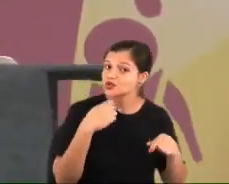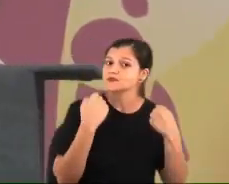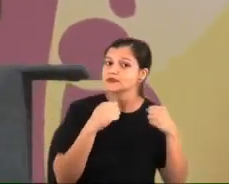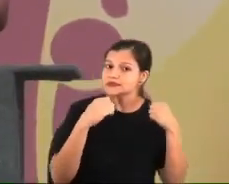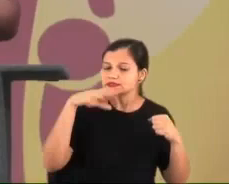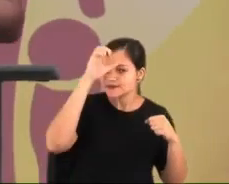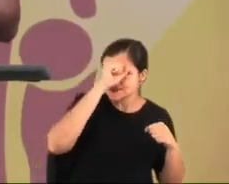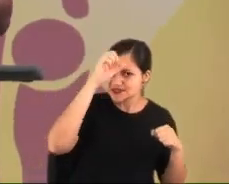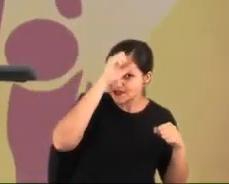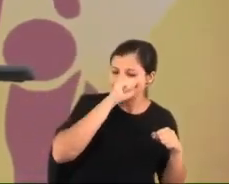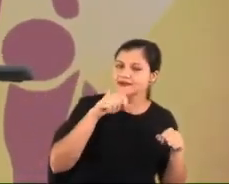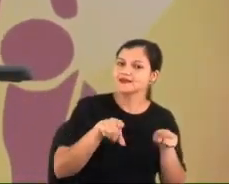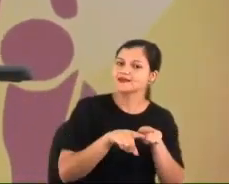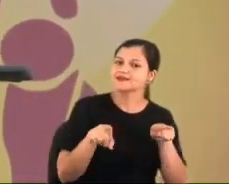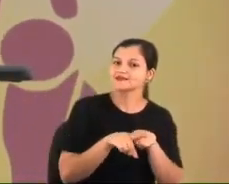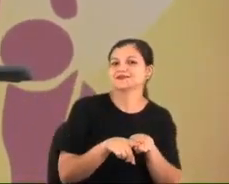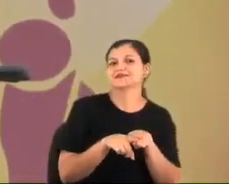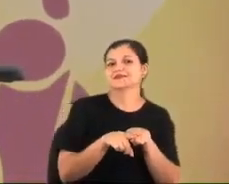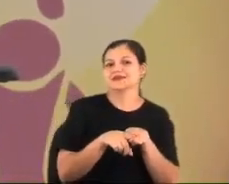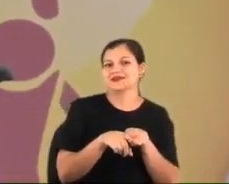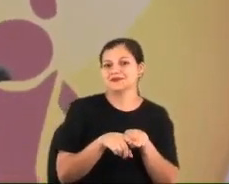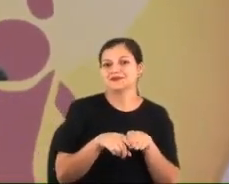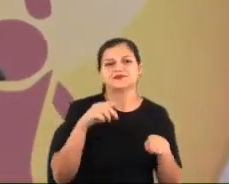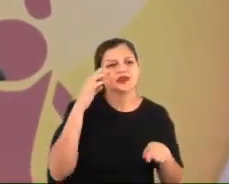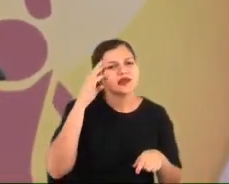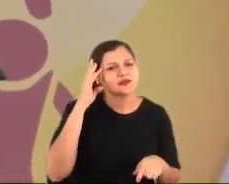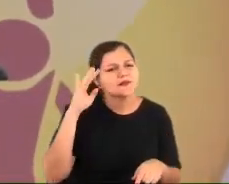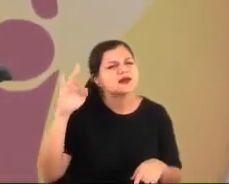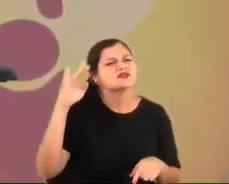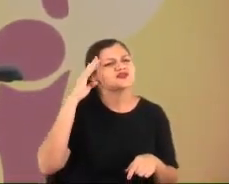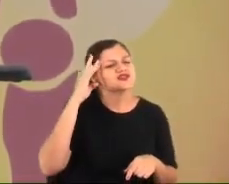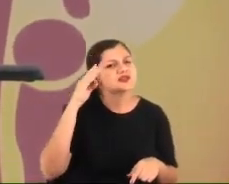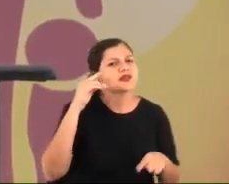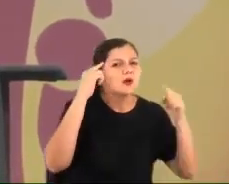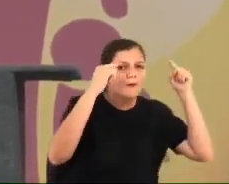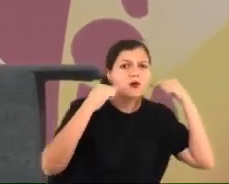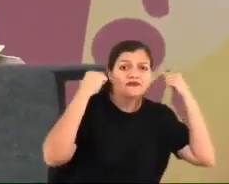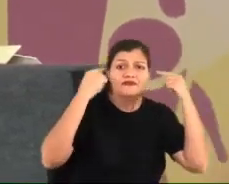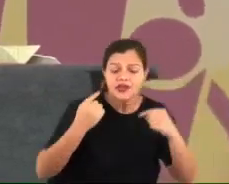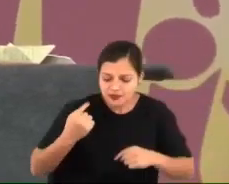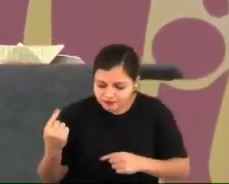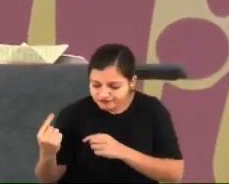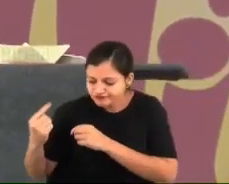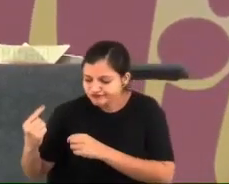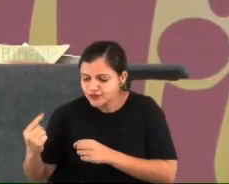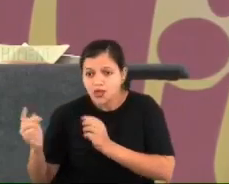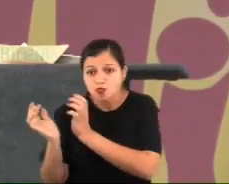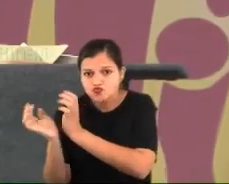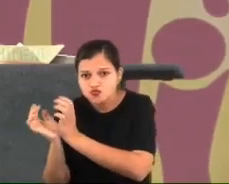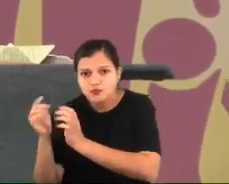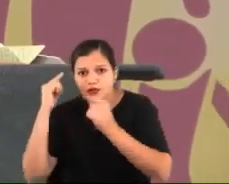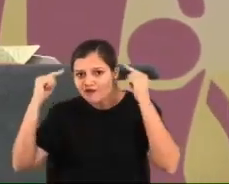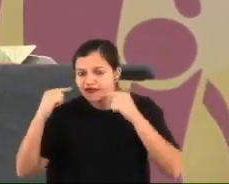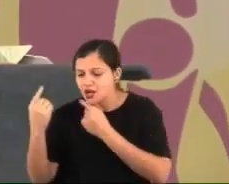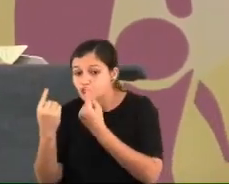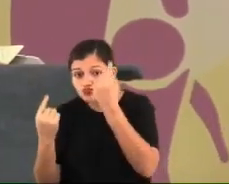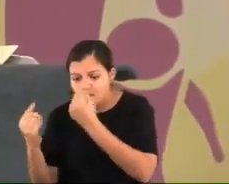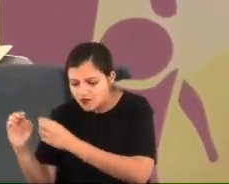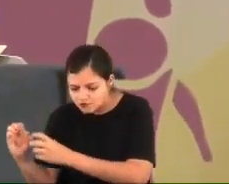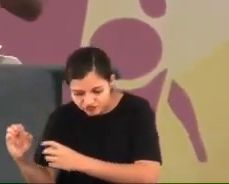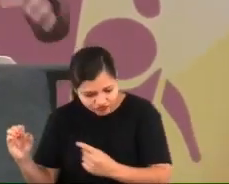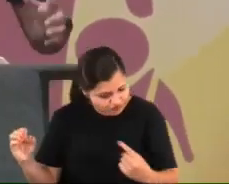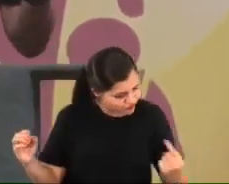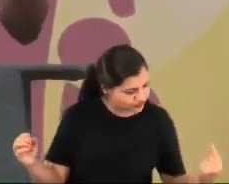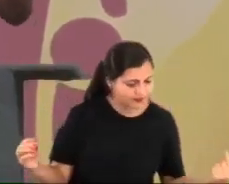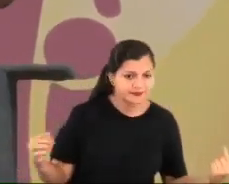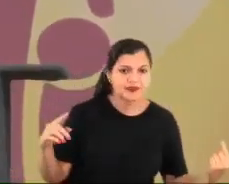uma ovelha se perde, o seu pastor encontra, ela está toda suja, e ele vai tosquiar, vai tirar ali, vai limpar seus cascos,